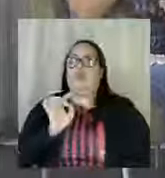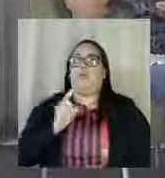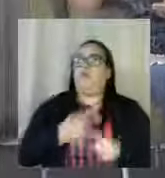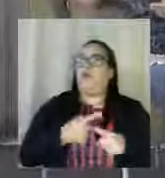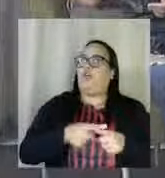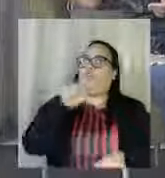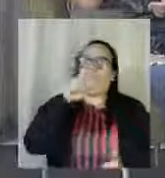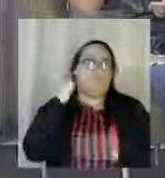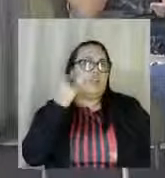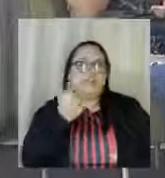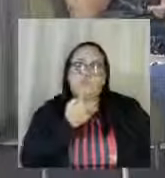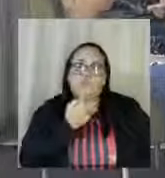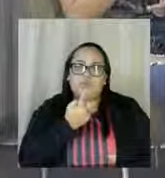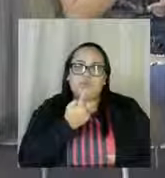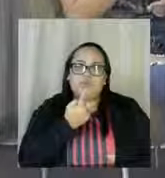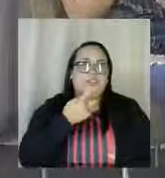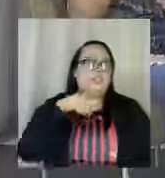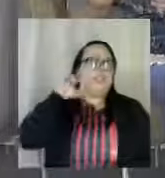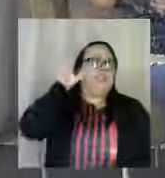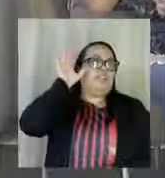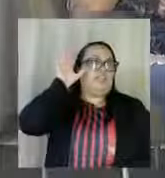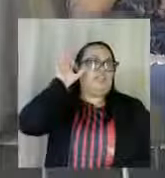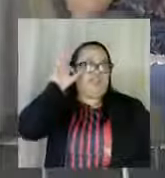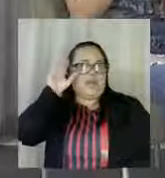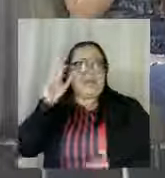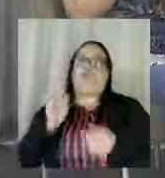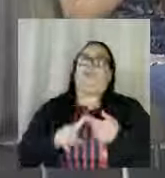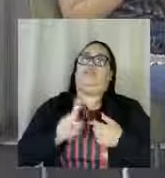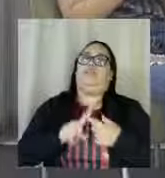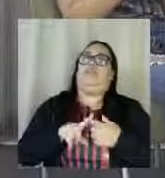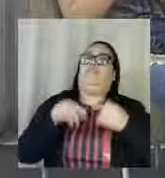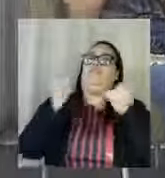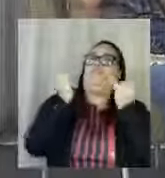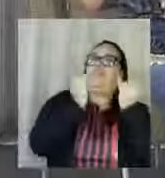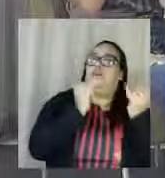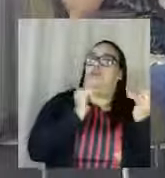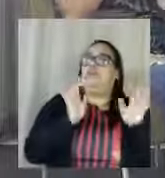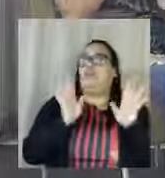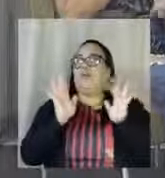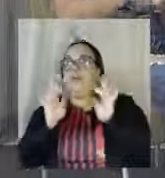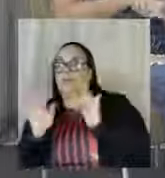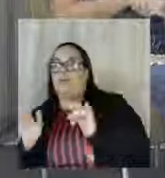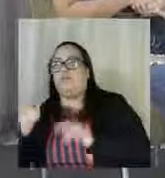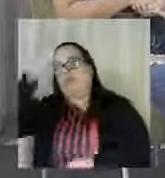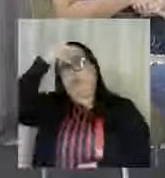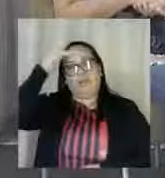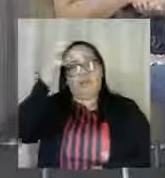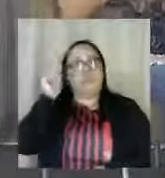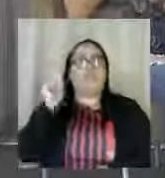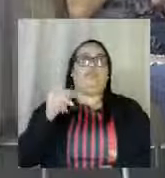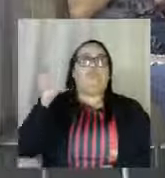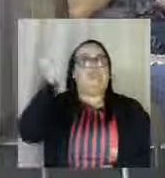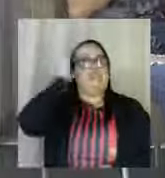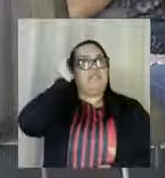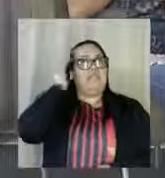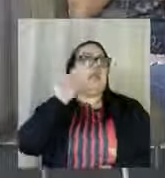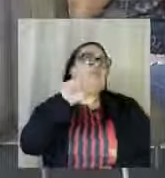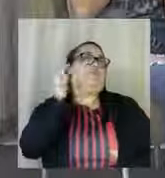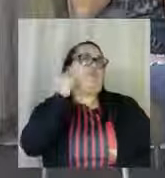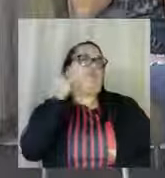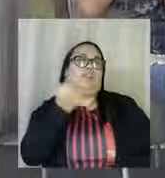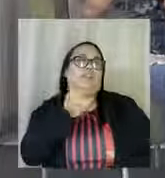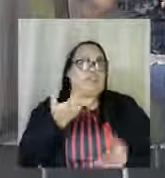surda no que diz respeito a paquera, querer paquerar com alguém e alguém de repente sabe, a Aline é surda e não